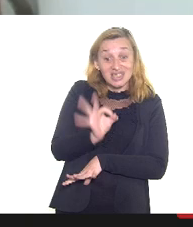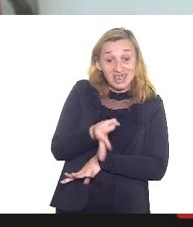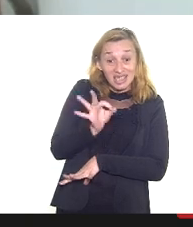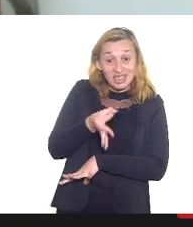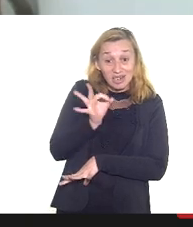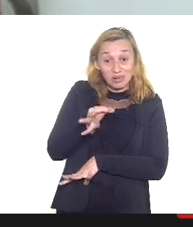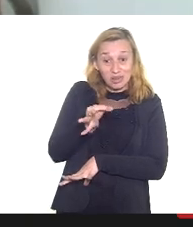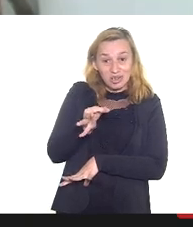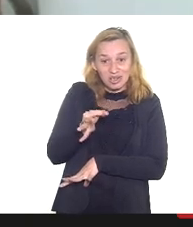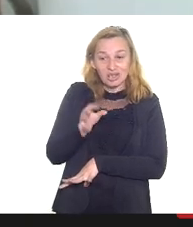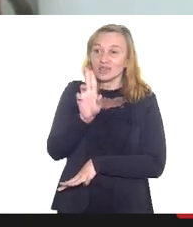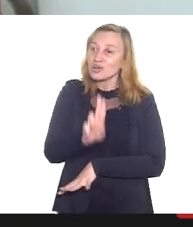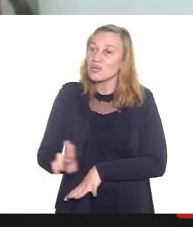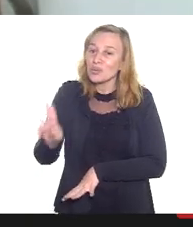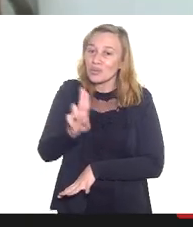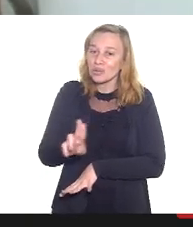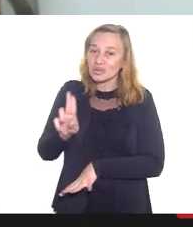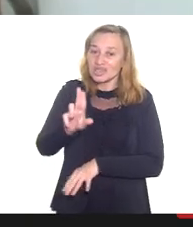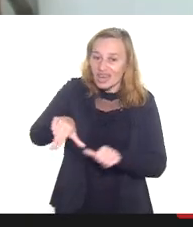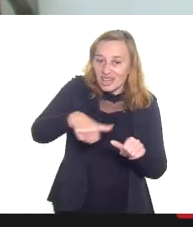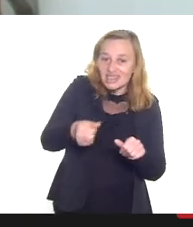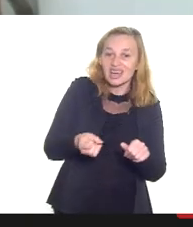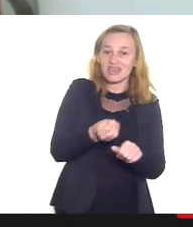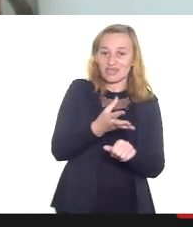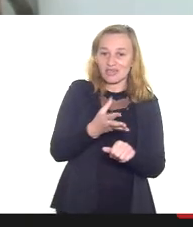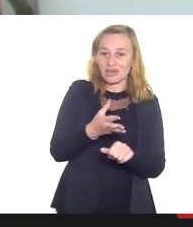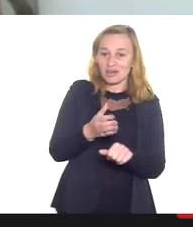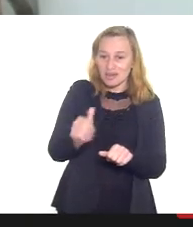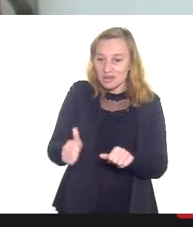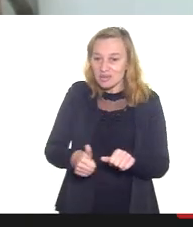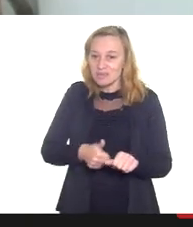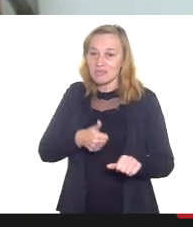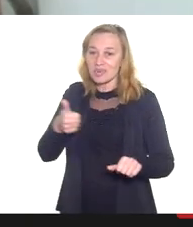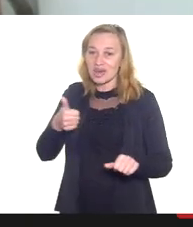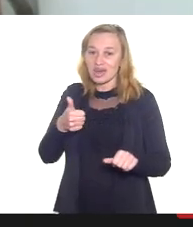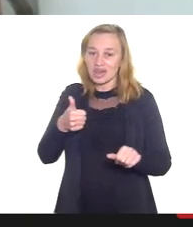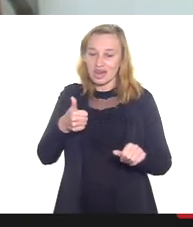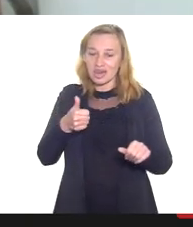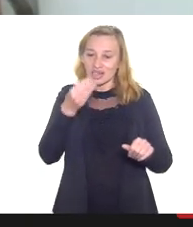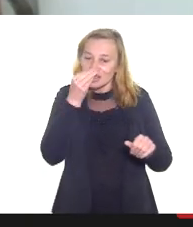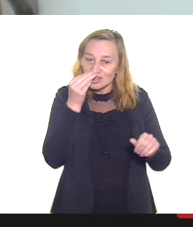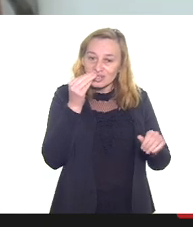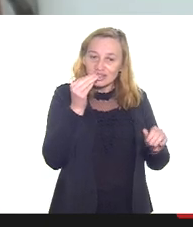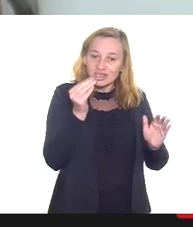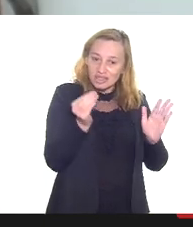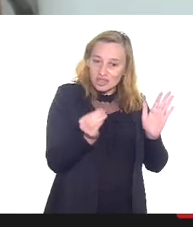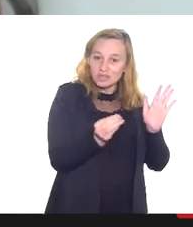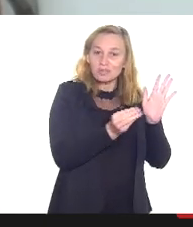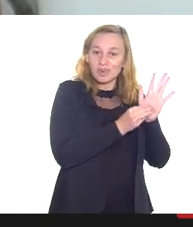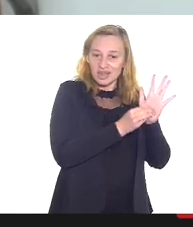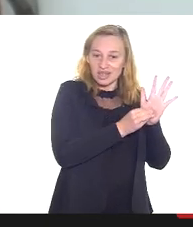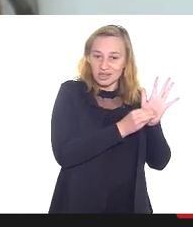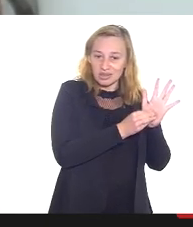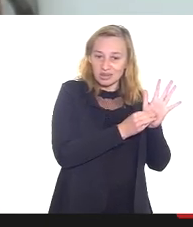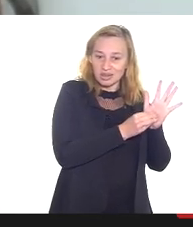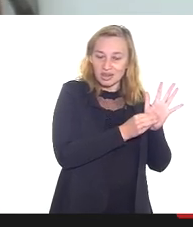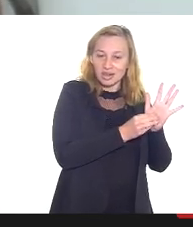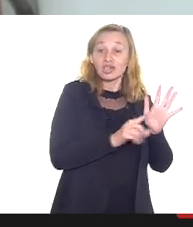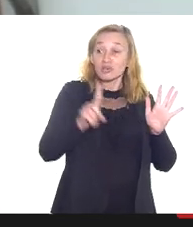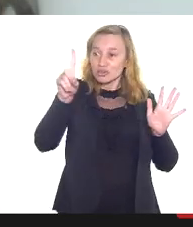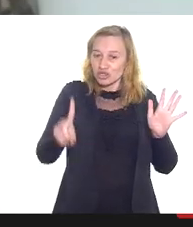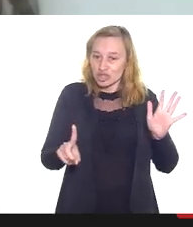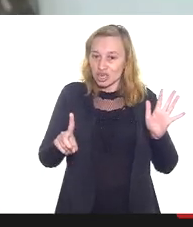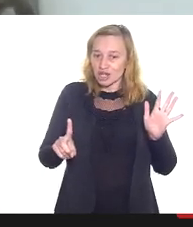a gente use essa reforma de uma maneira tão desobediente quanto possível para assegurar o direito da